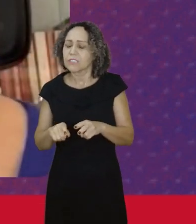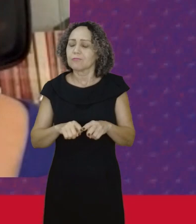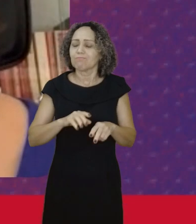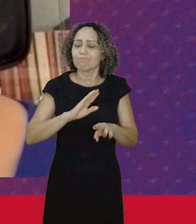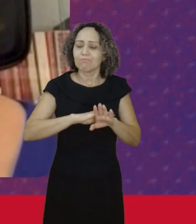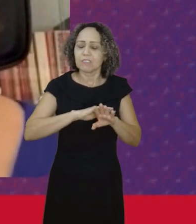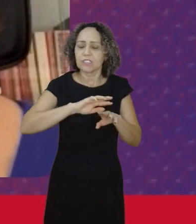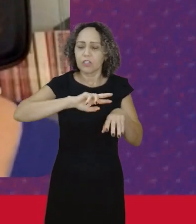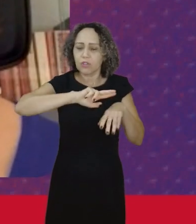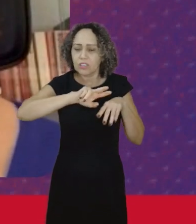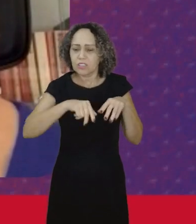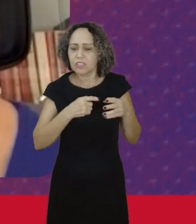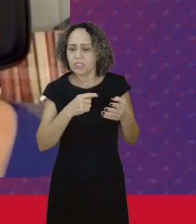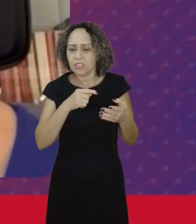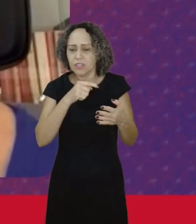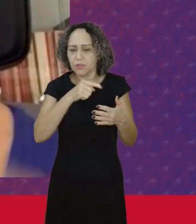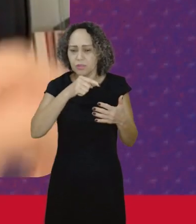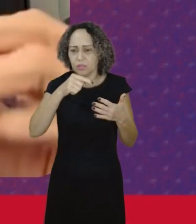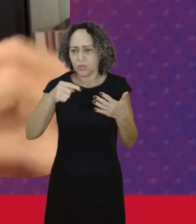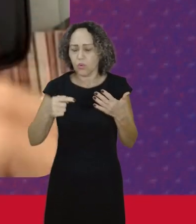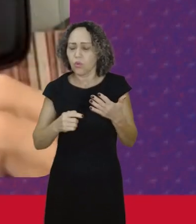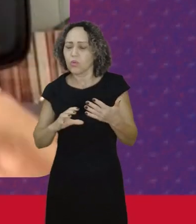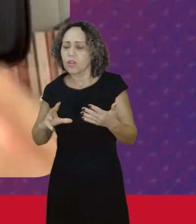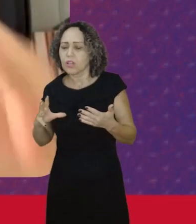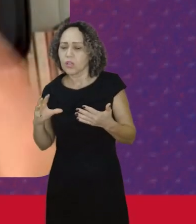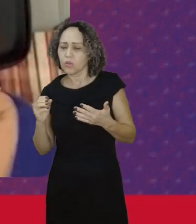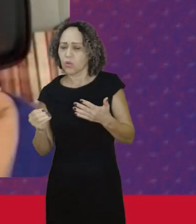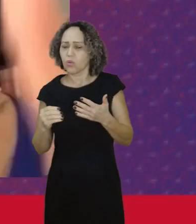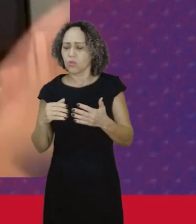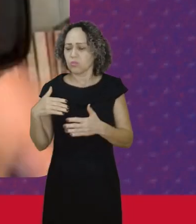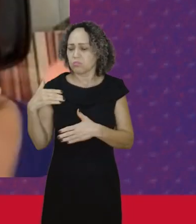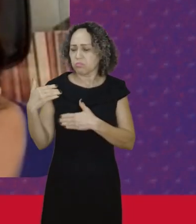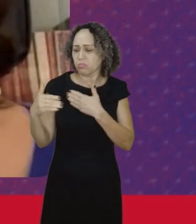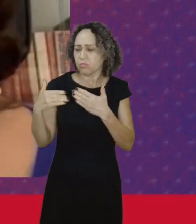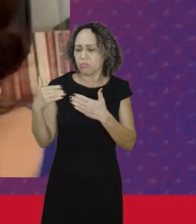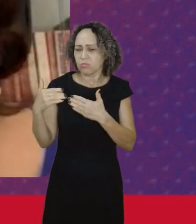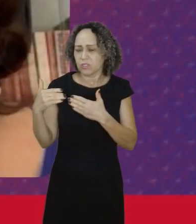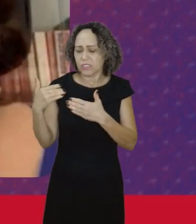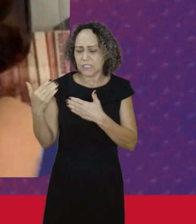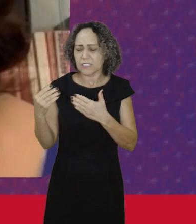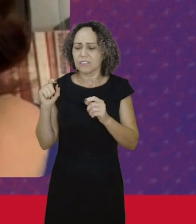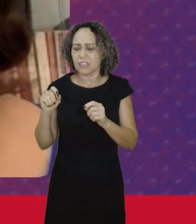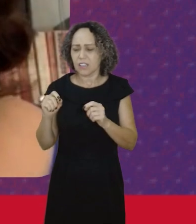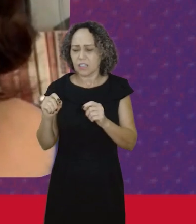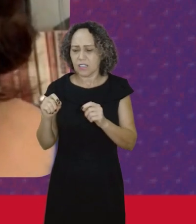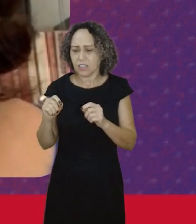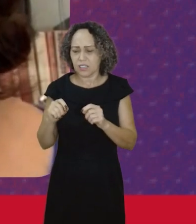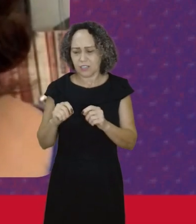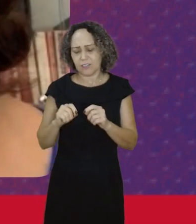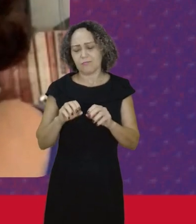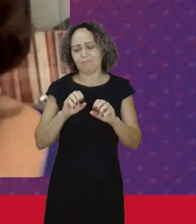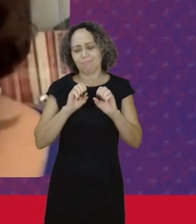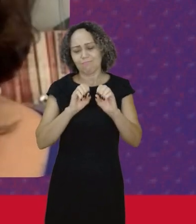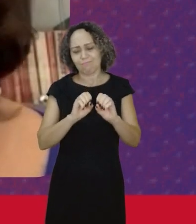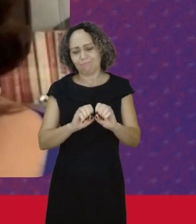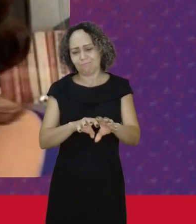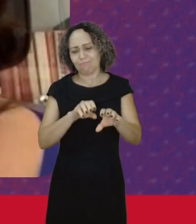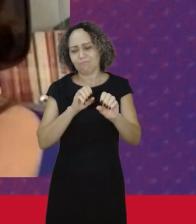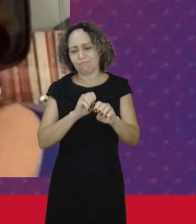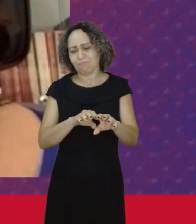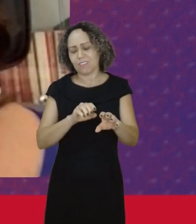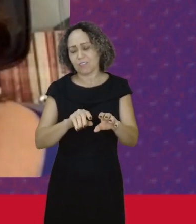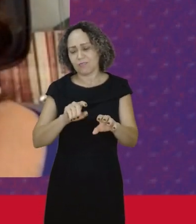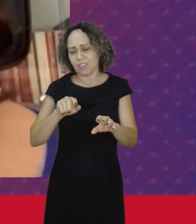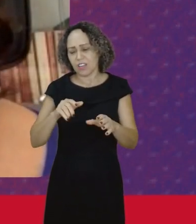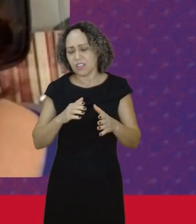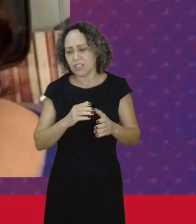gênero e todo o processo de perseguição que a educação viveu nos últimos anos, desde o